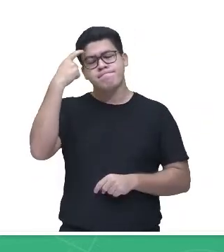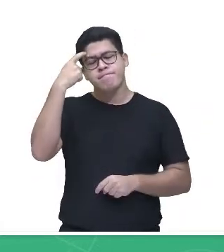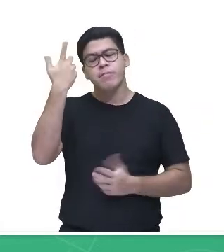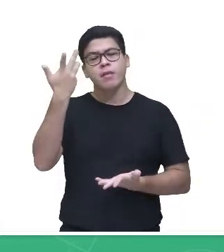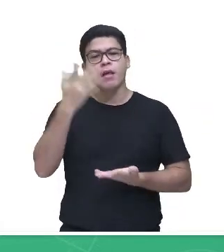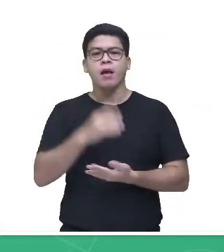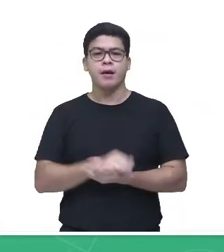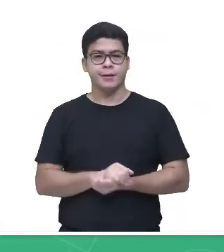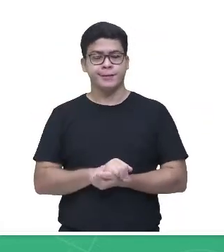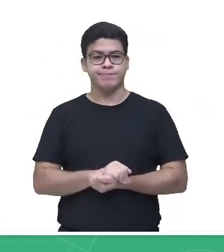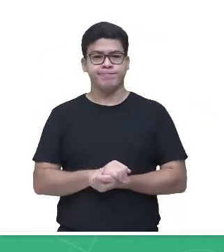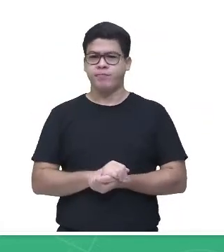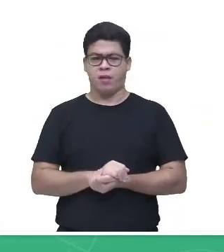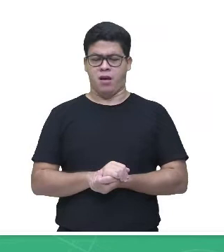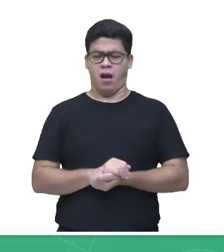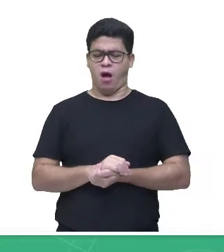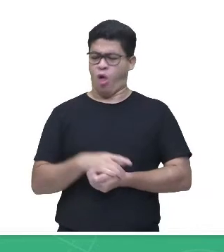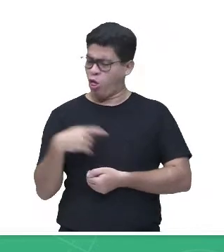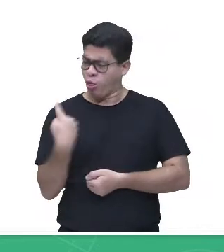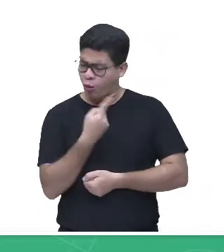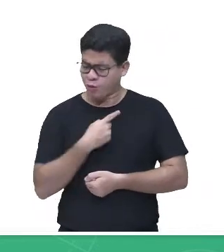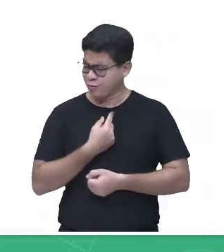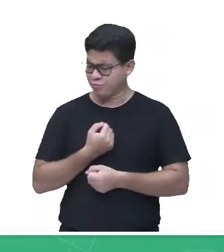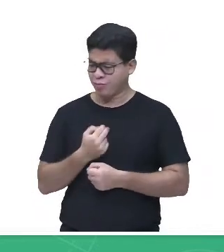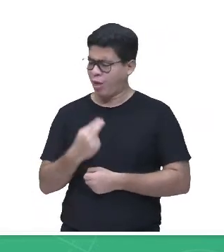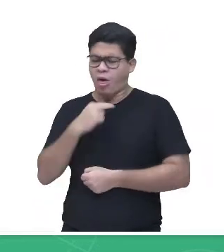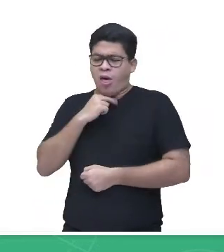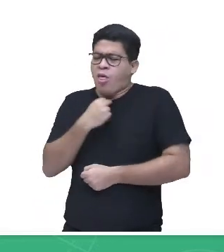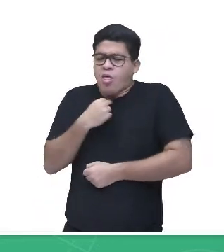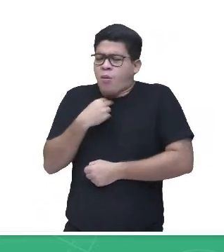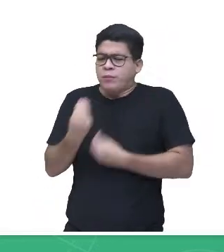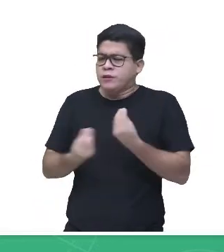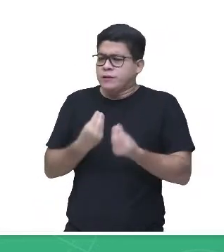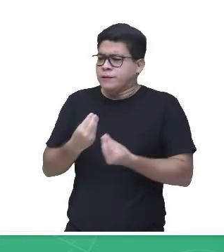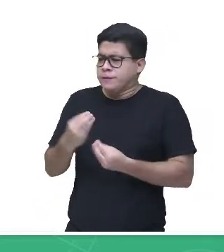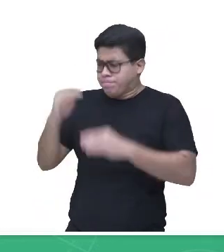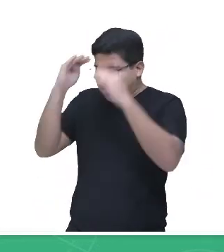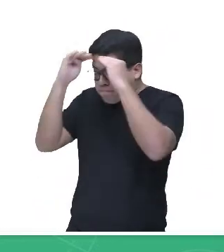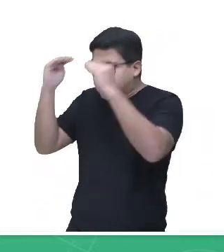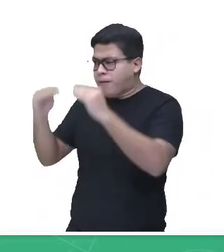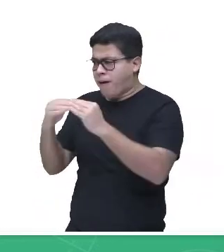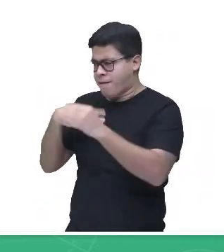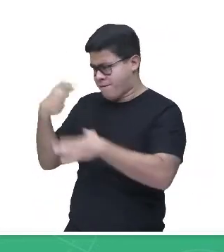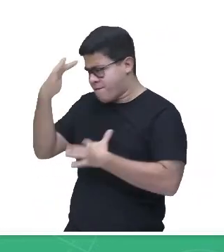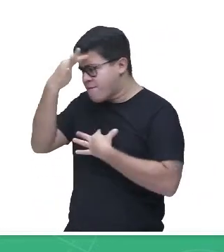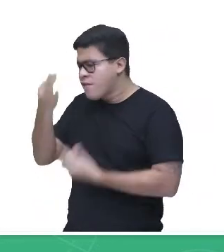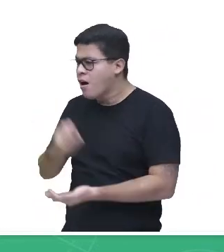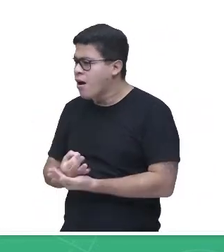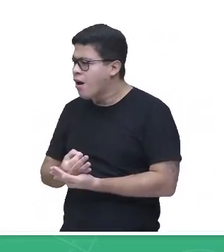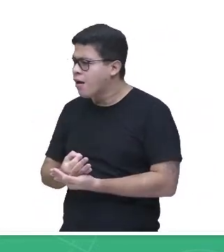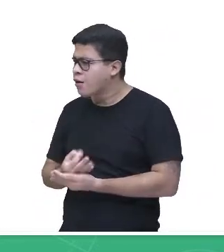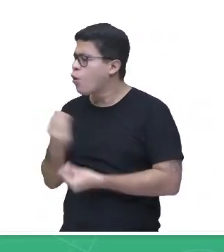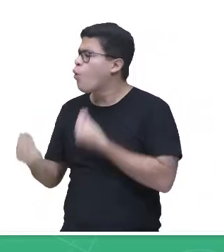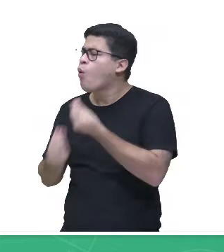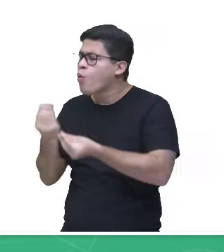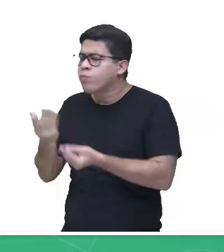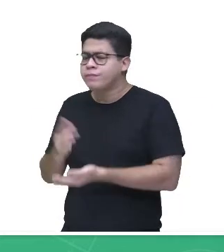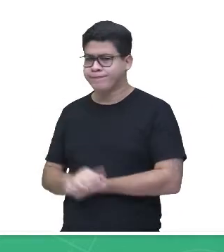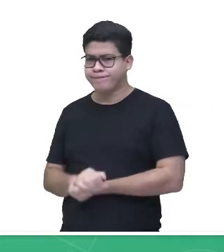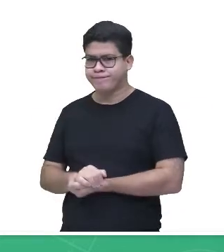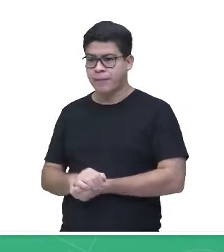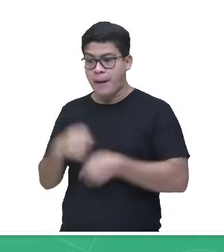vai dizer? Gente, nós não podemos acreditar propriamente na visão da fé. Nós precisamos compreender